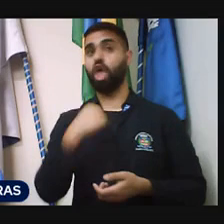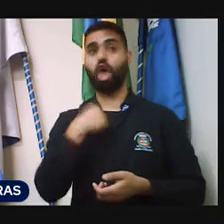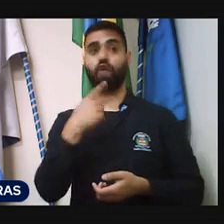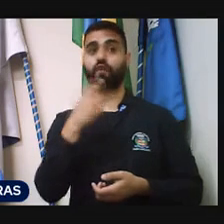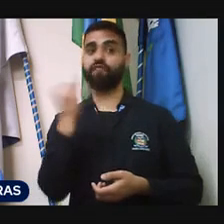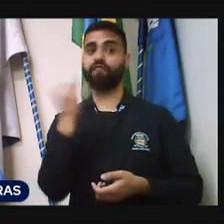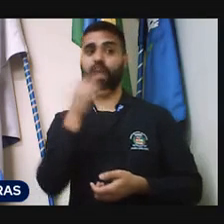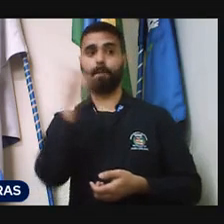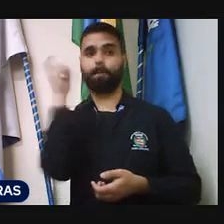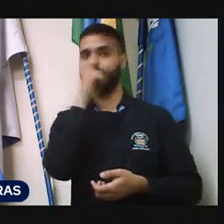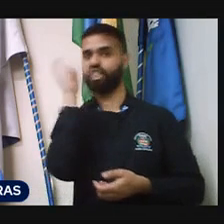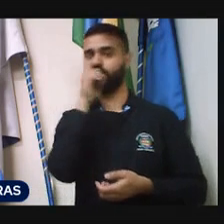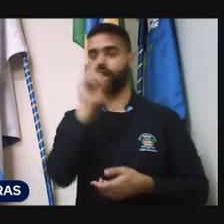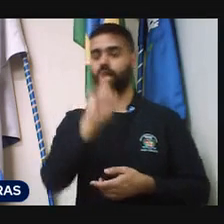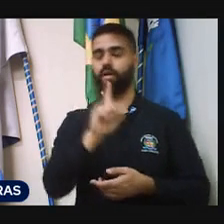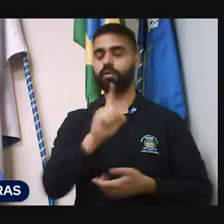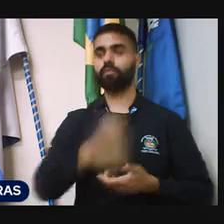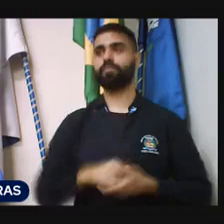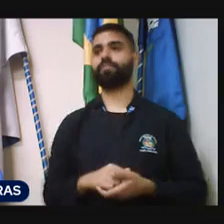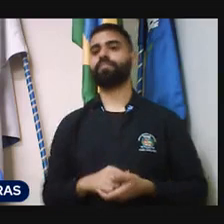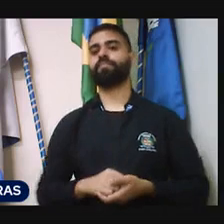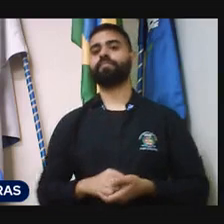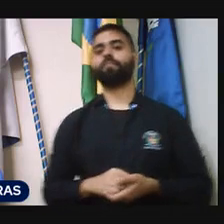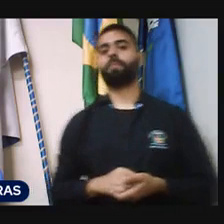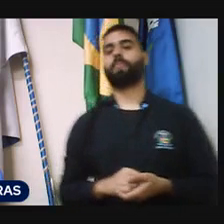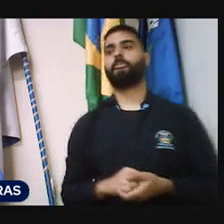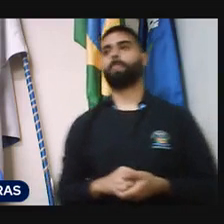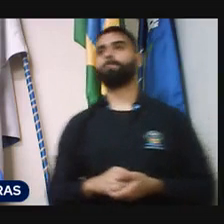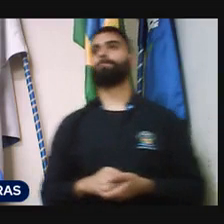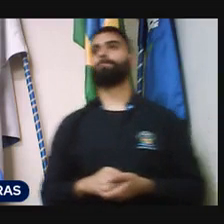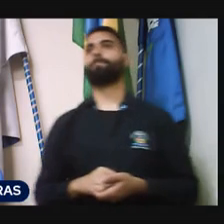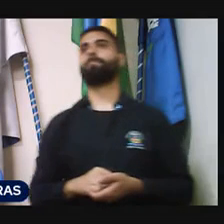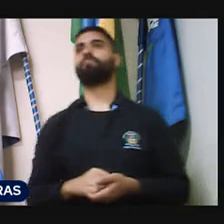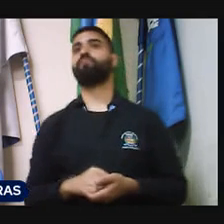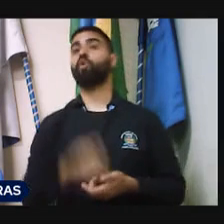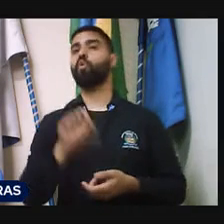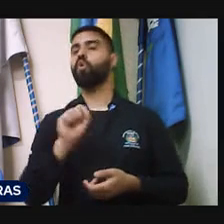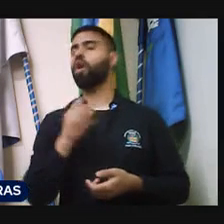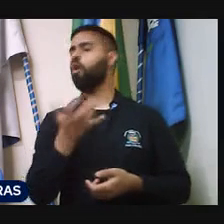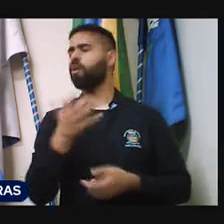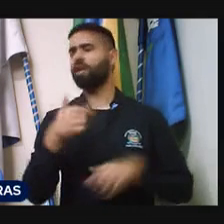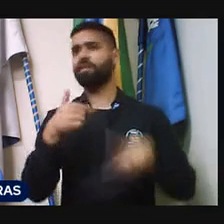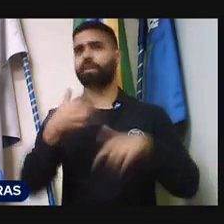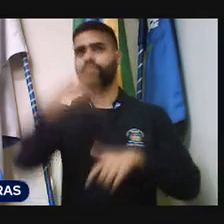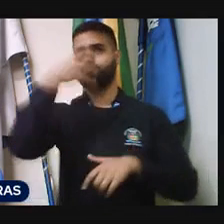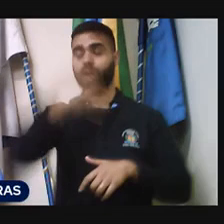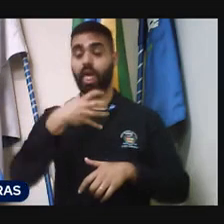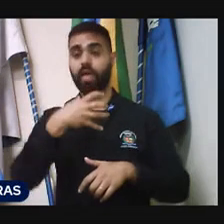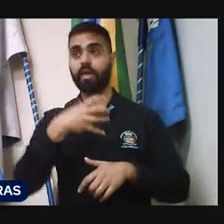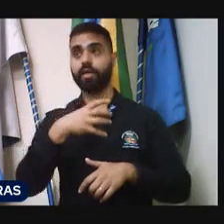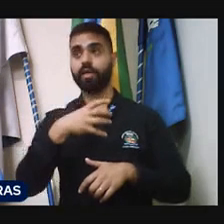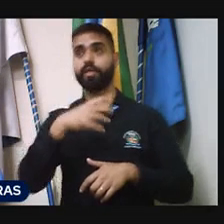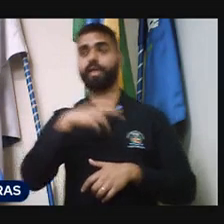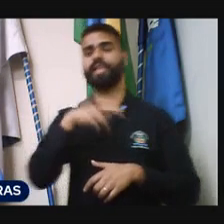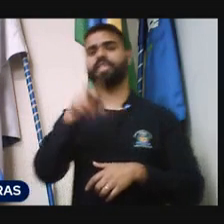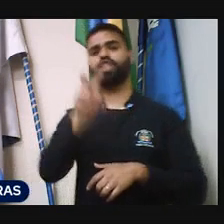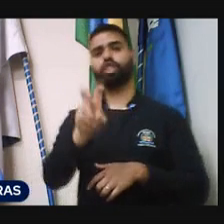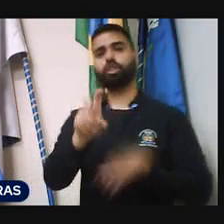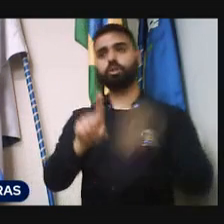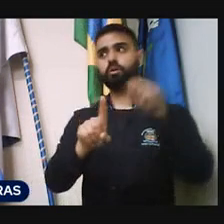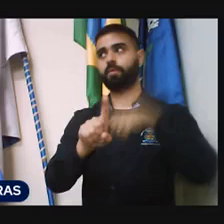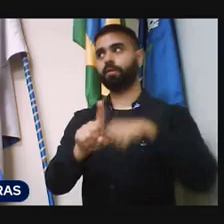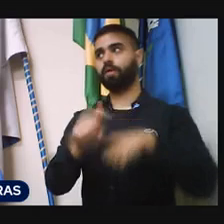enganar o Senhor não vou enganar ninguém é o que eu quero é seriedade e nós temos cinco meses